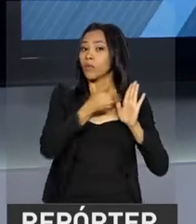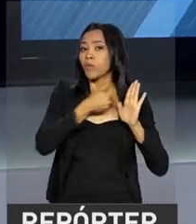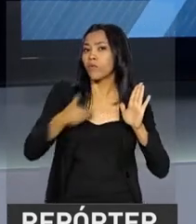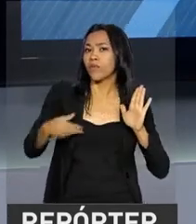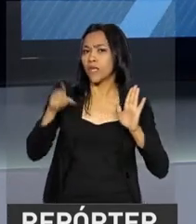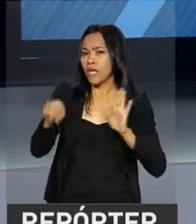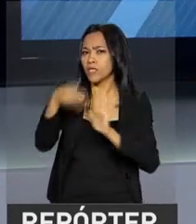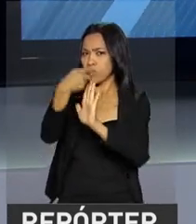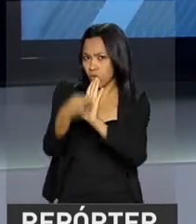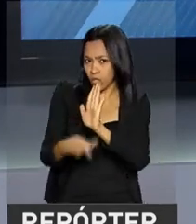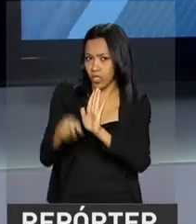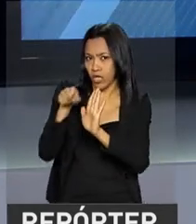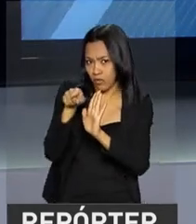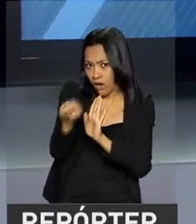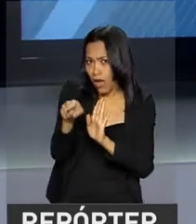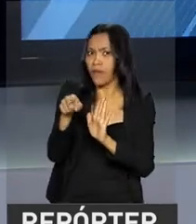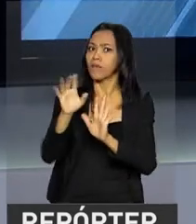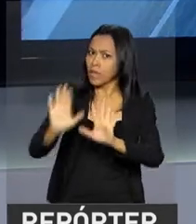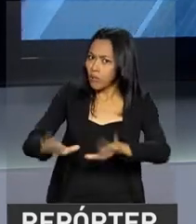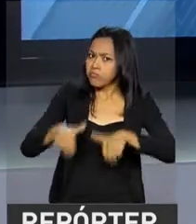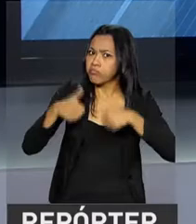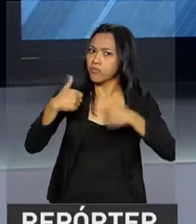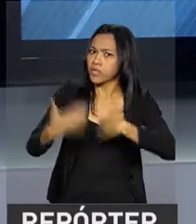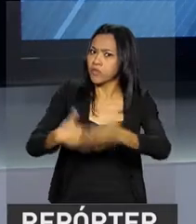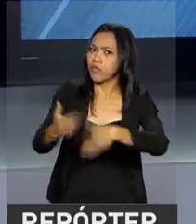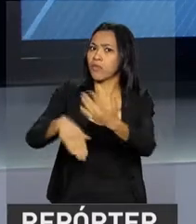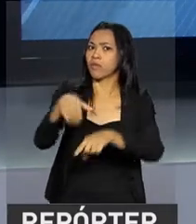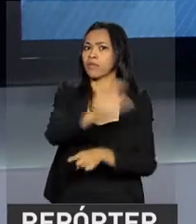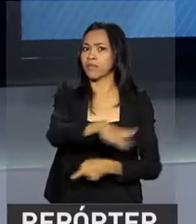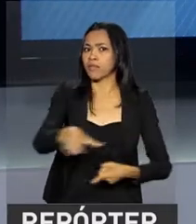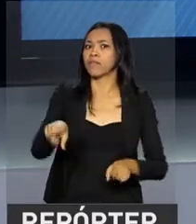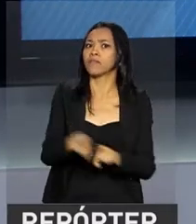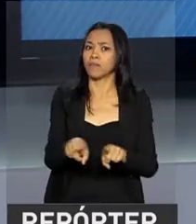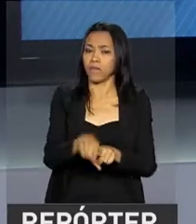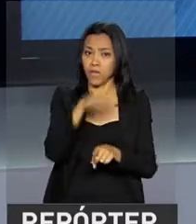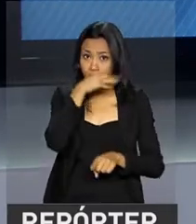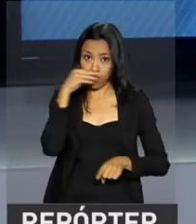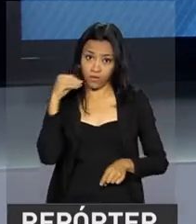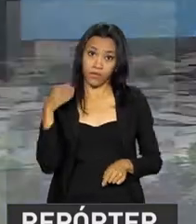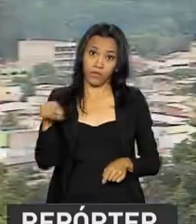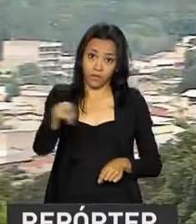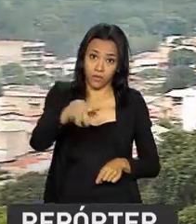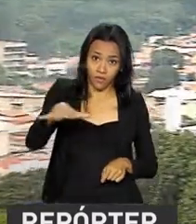projeto Engá garante o desenvolvimento pleno das crianças e adolescentes da região.